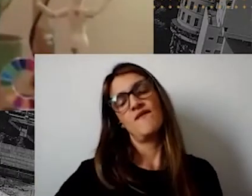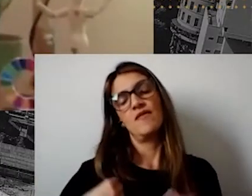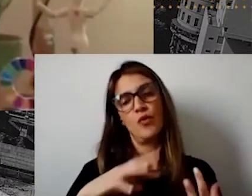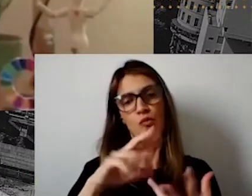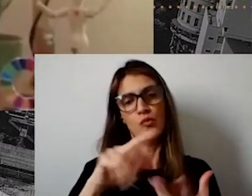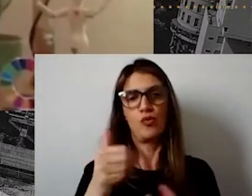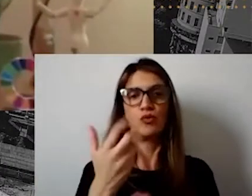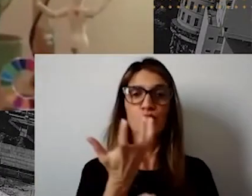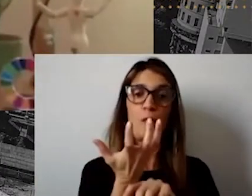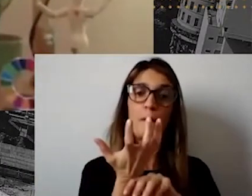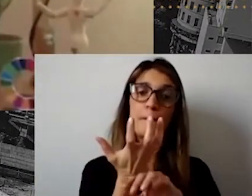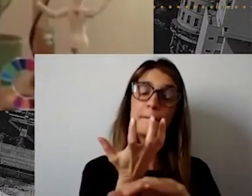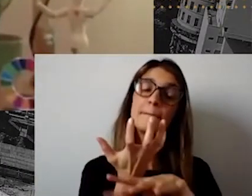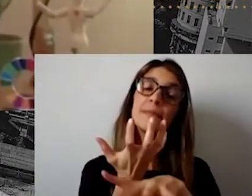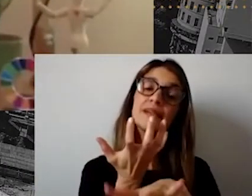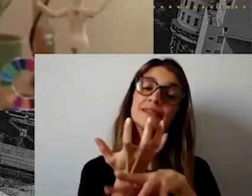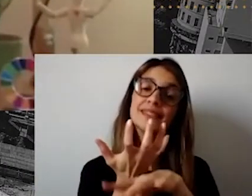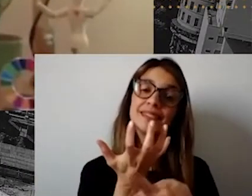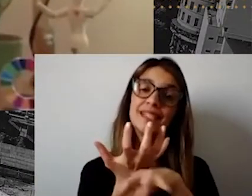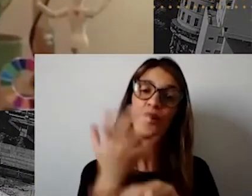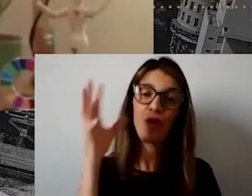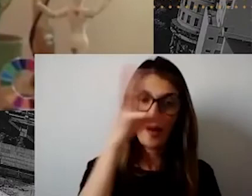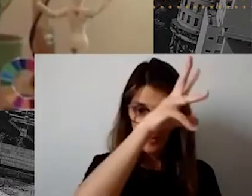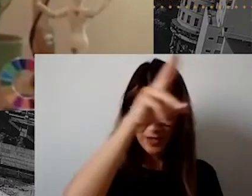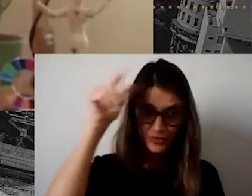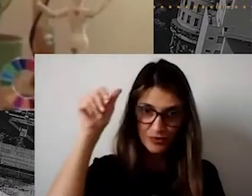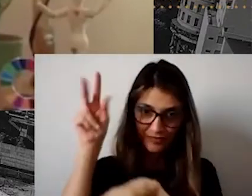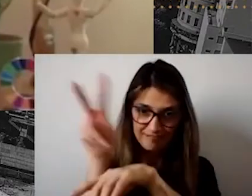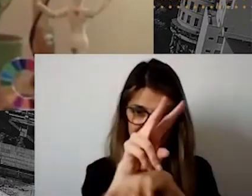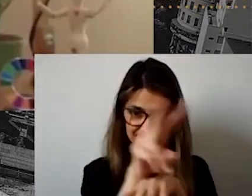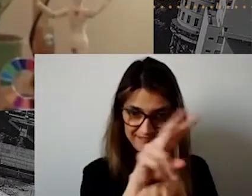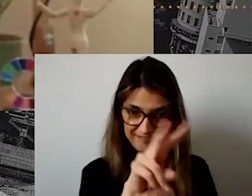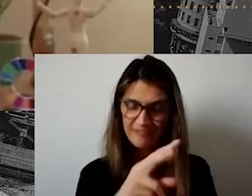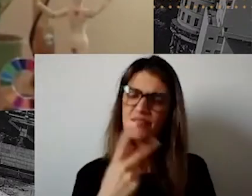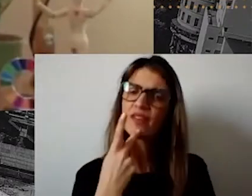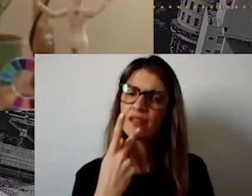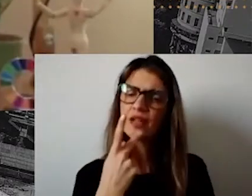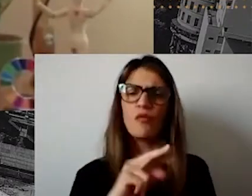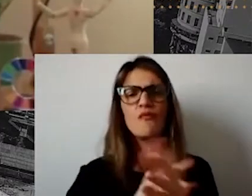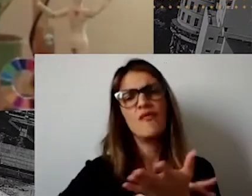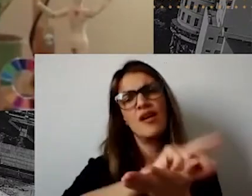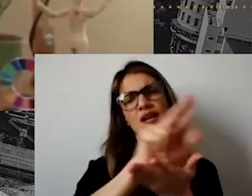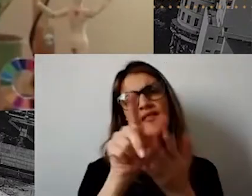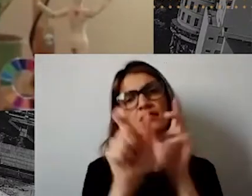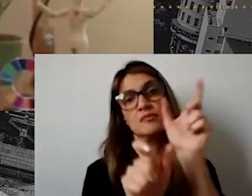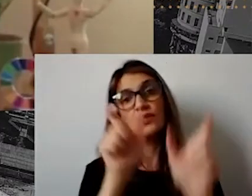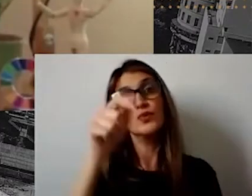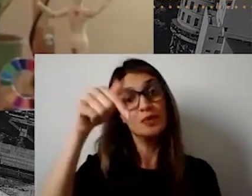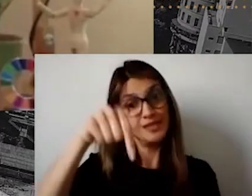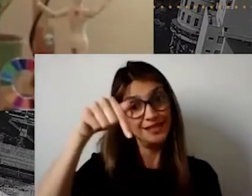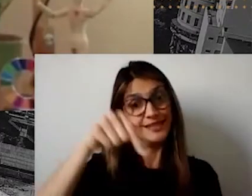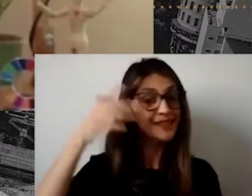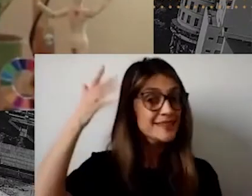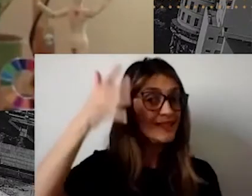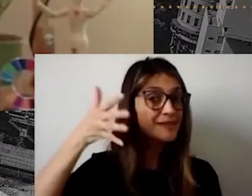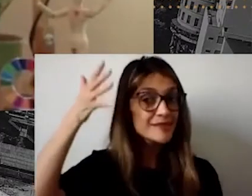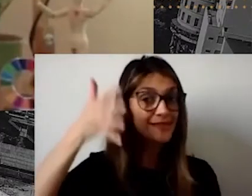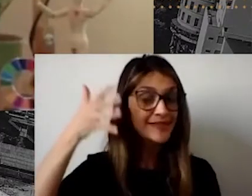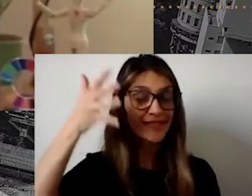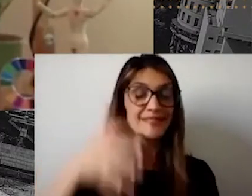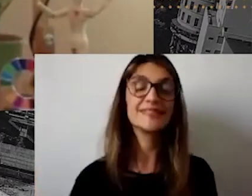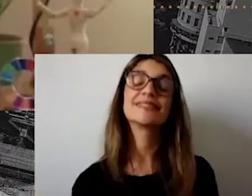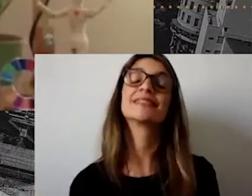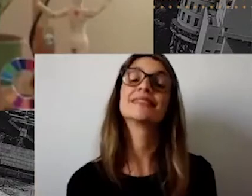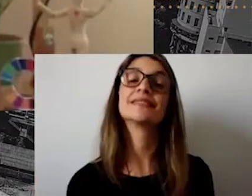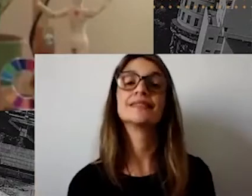Amazônia preservados. Como disseram muitas das personalidades que se manifestaram aqui no canal da Virada Sustentável, no